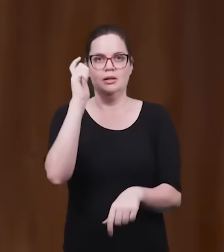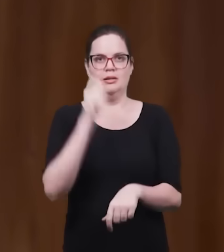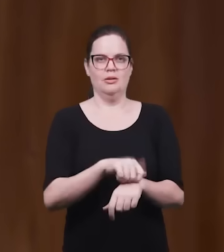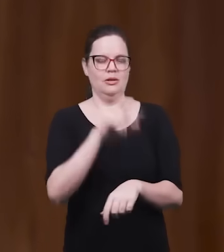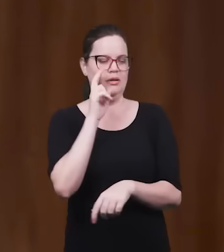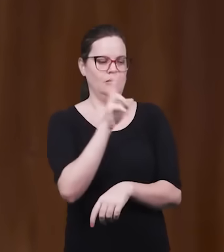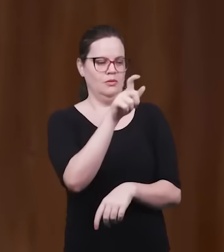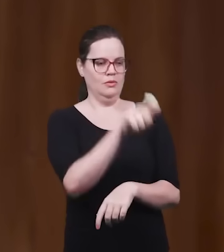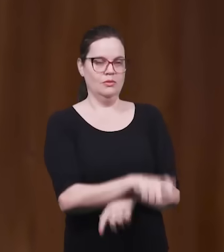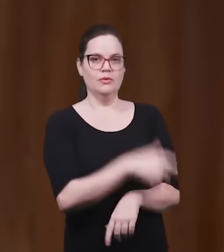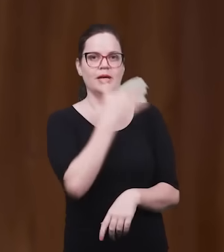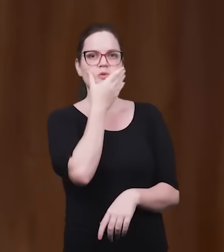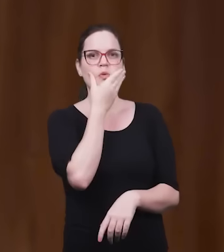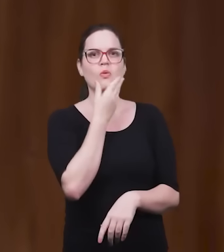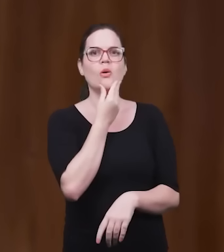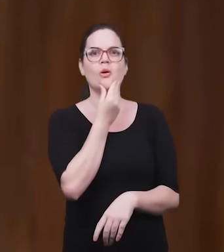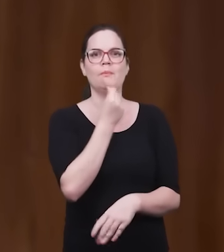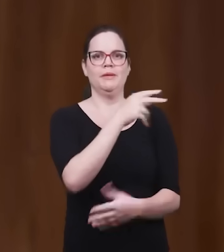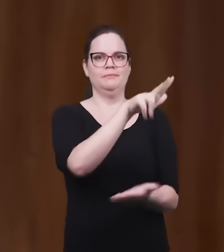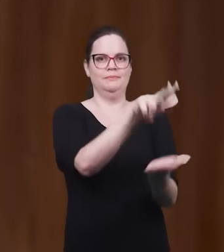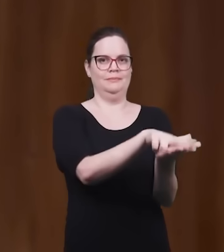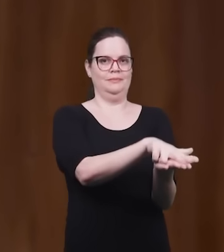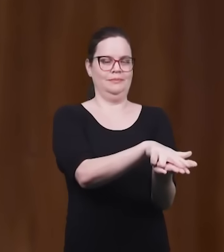vi aquele homem, era um homem,